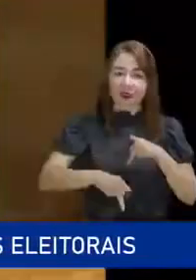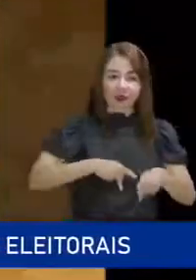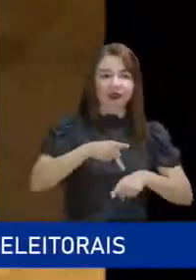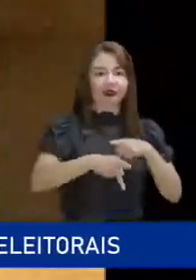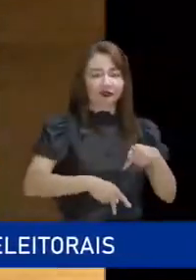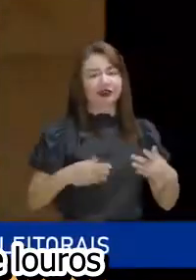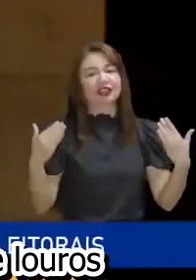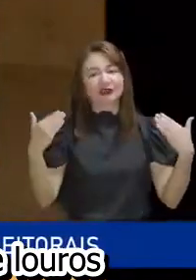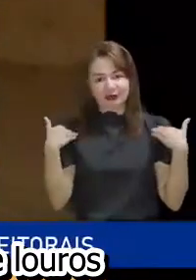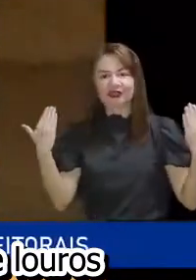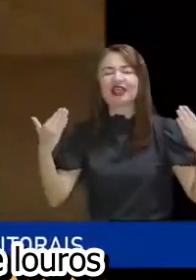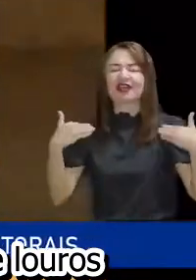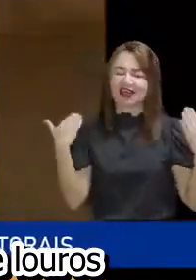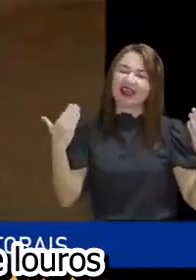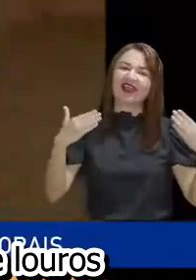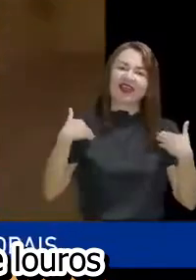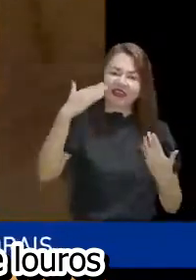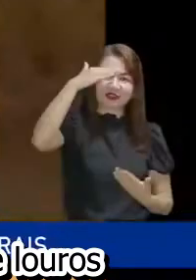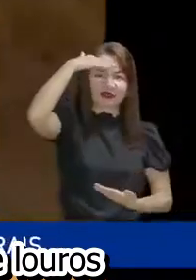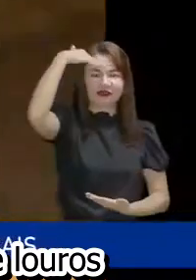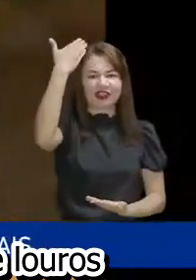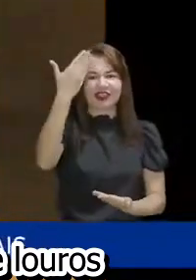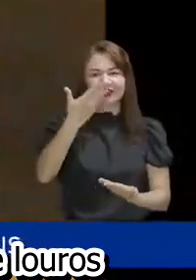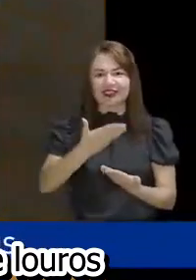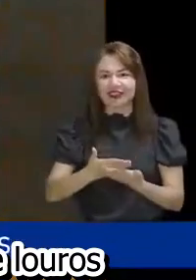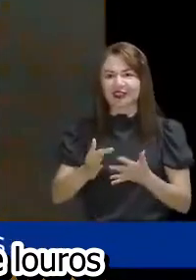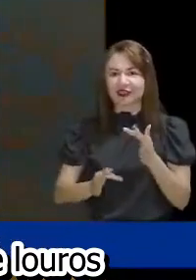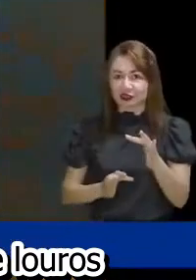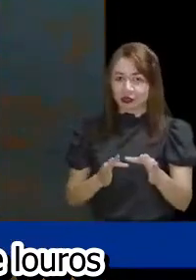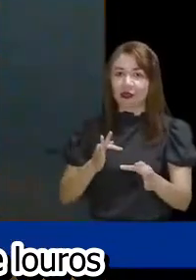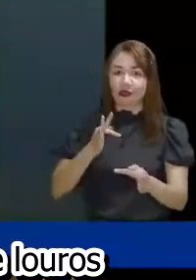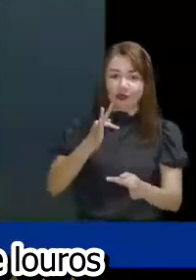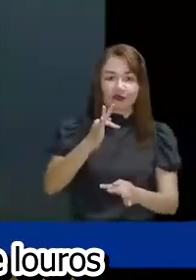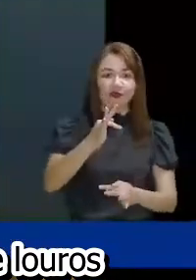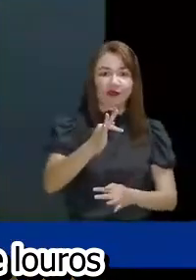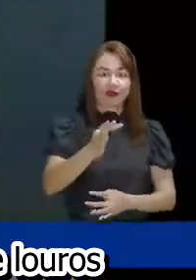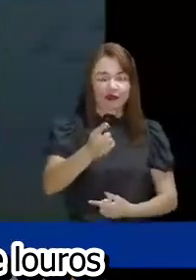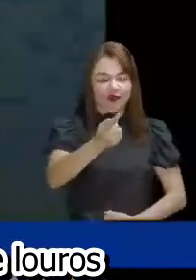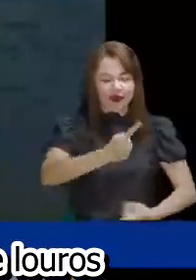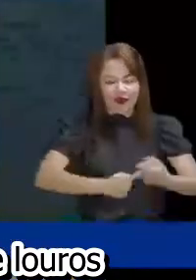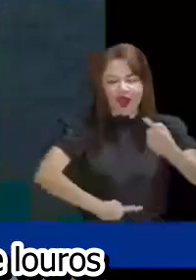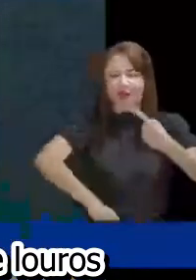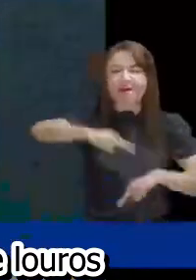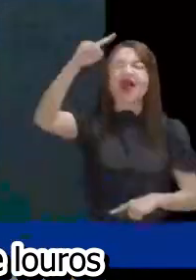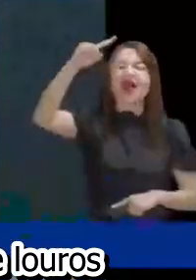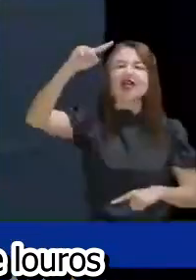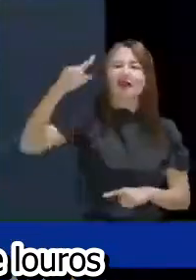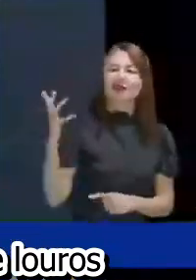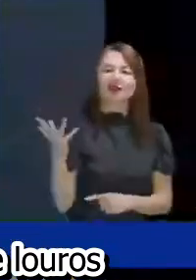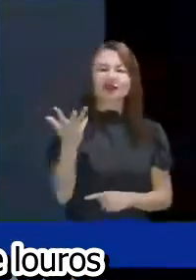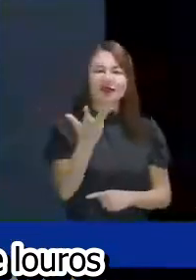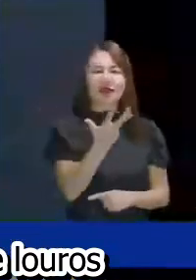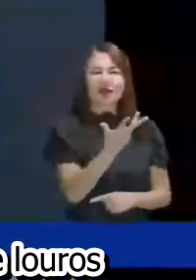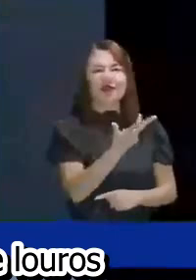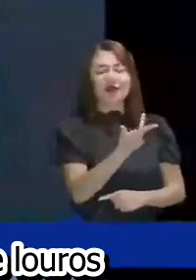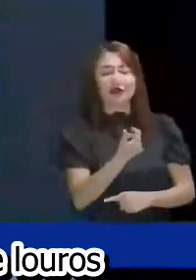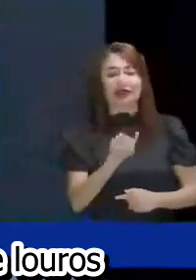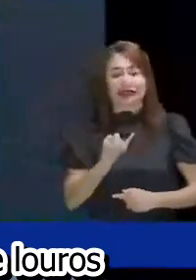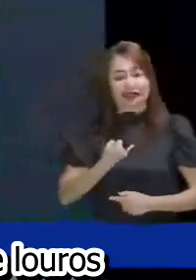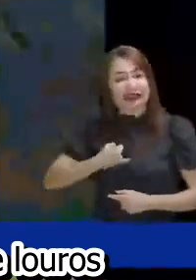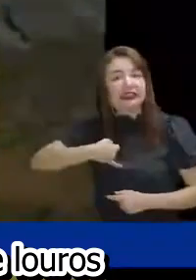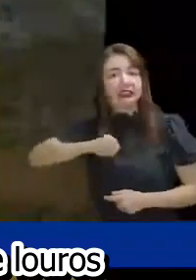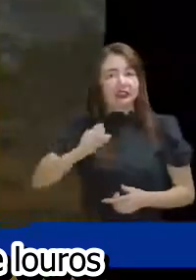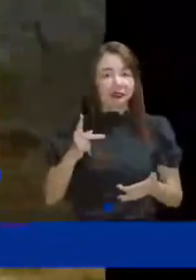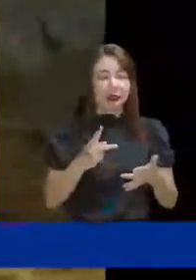tesouros, os bebidos alegres confiam, um futuro repleto de